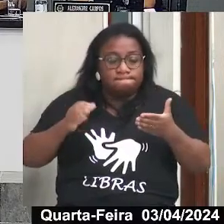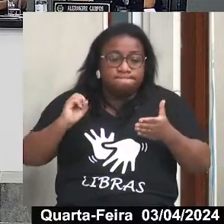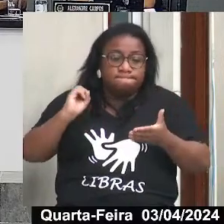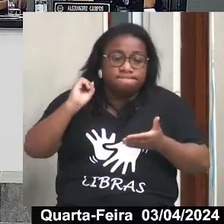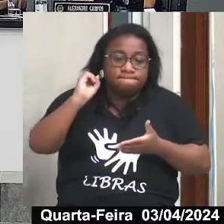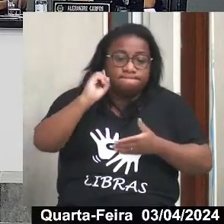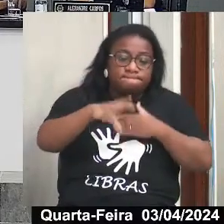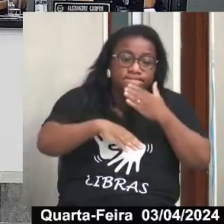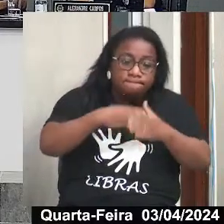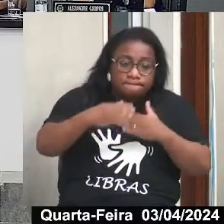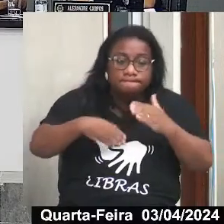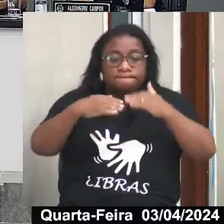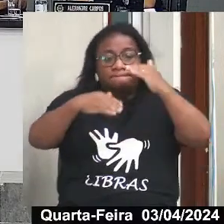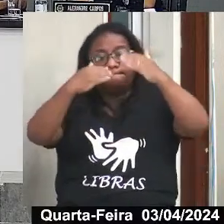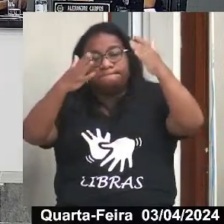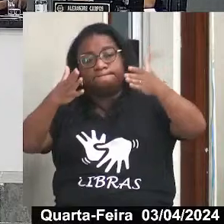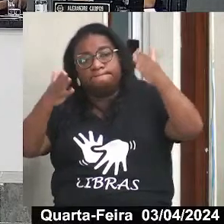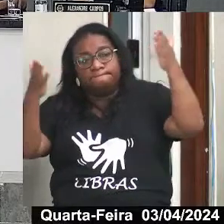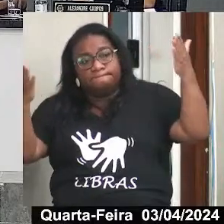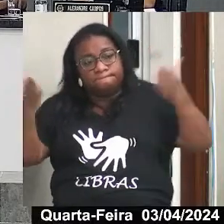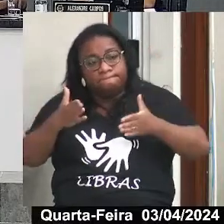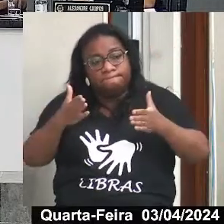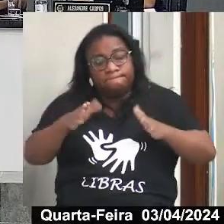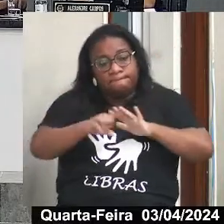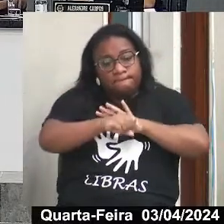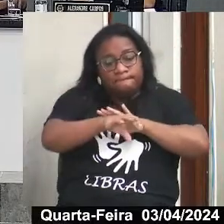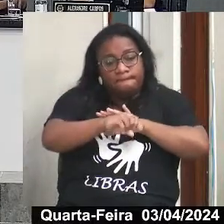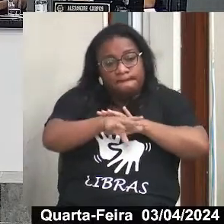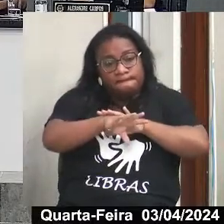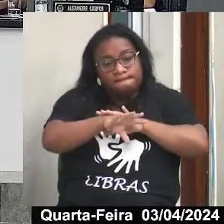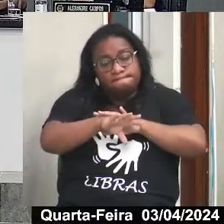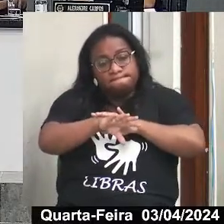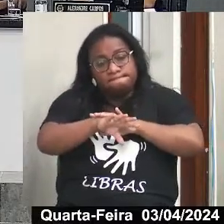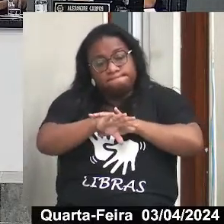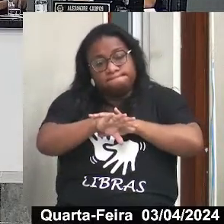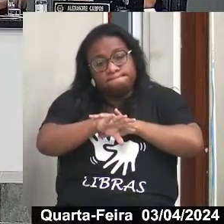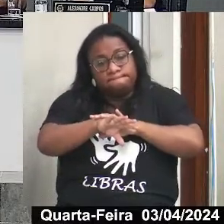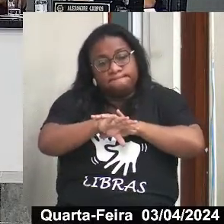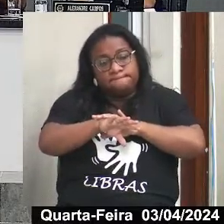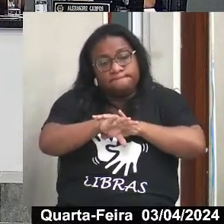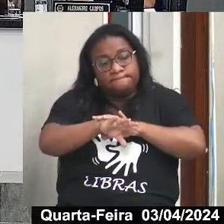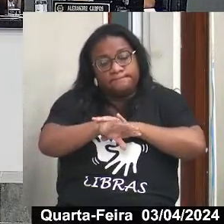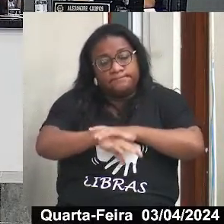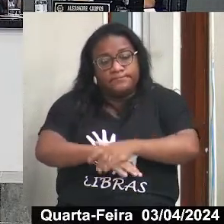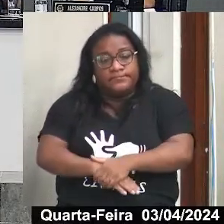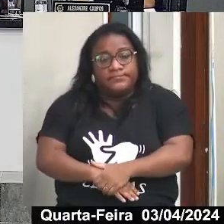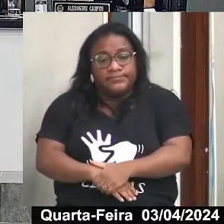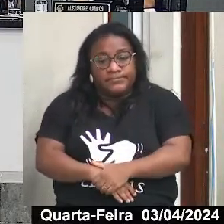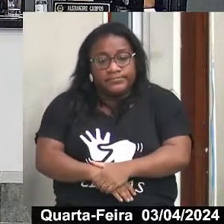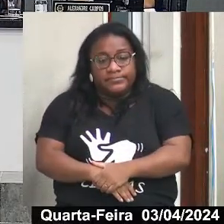cidade Oriontas a realizar a limpeza do mesmo como medida preventiva contra o mosquito da dengue.